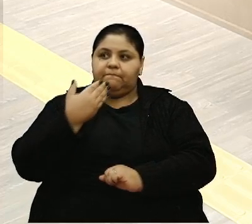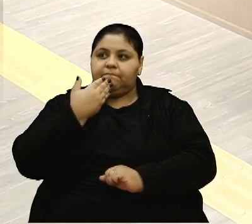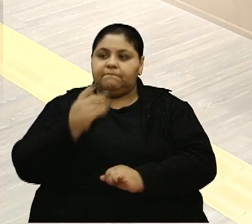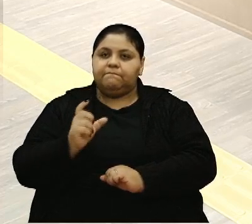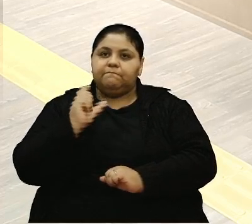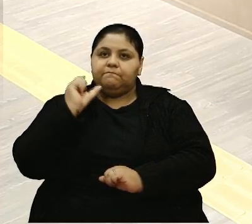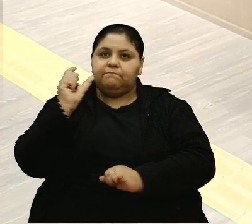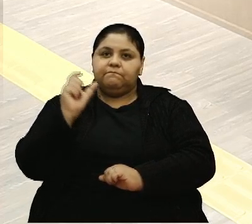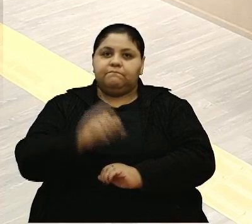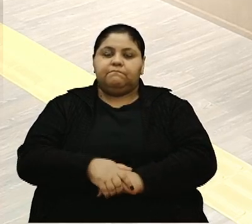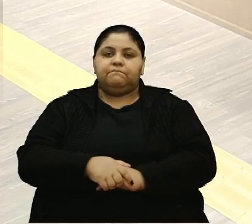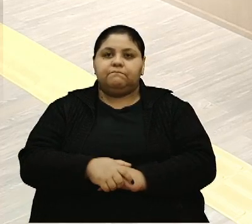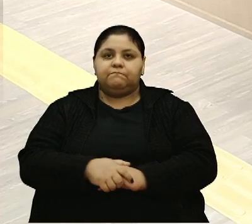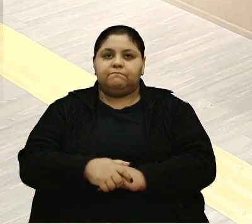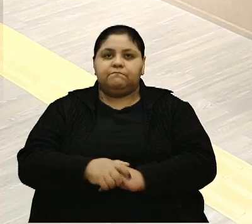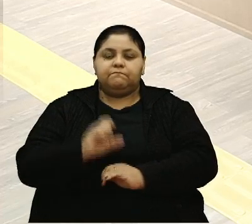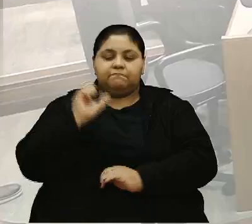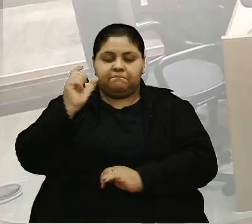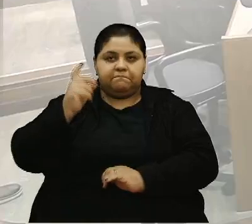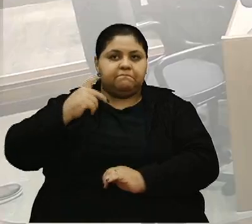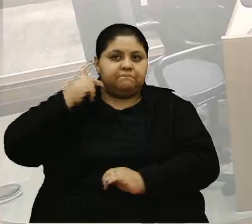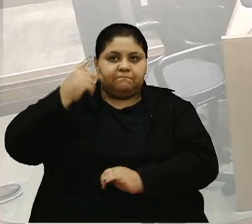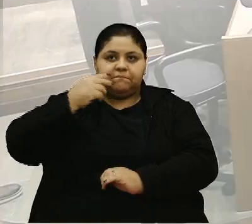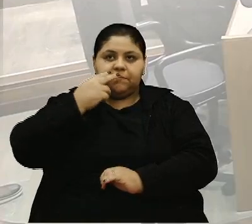palavra. Com a palavra, vereadora Rose.